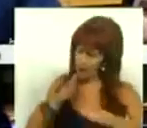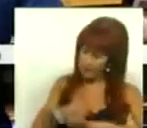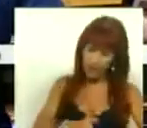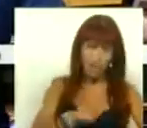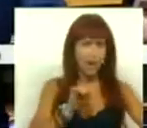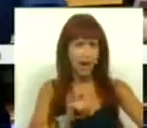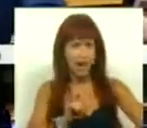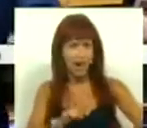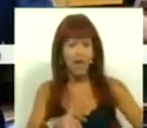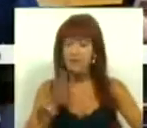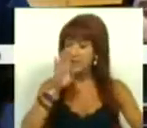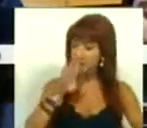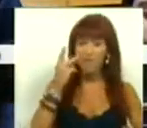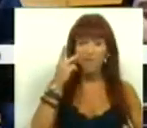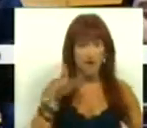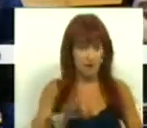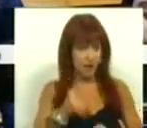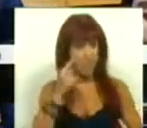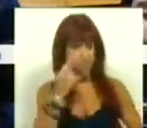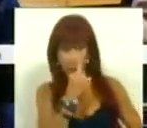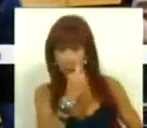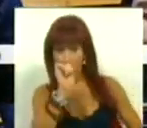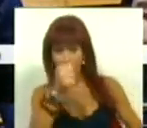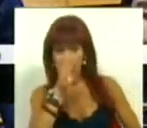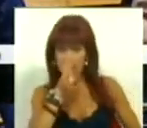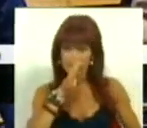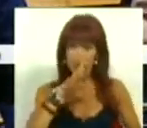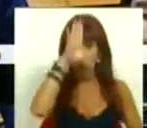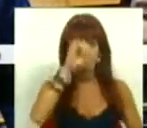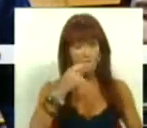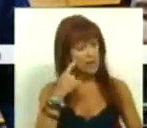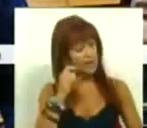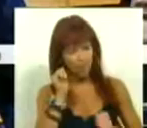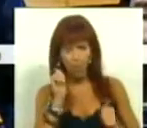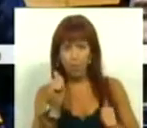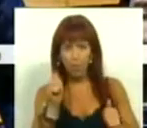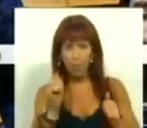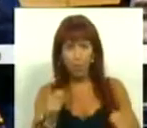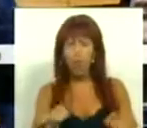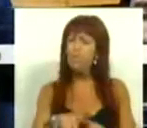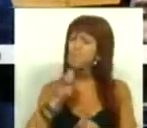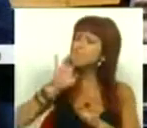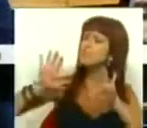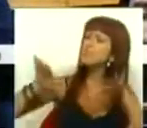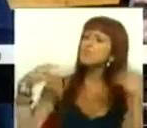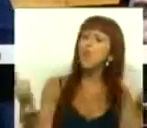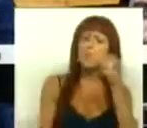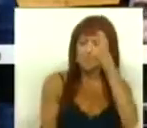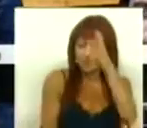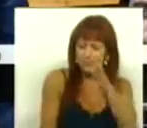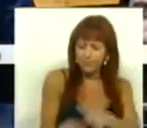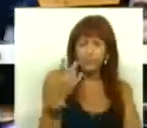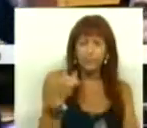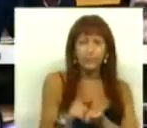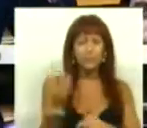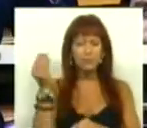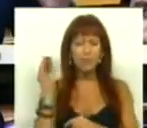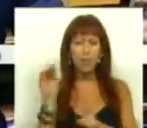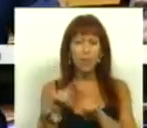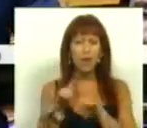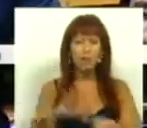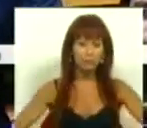acesso a ele. Se vê com bons olhos, se o Governo vê com bons olhos a possibilidade de criação de um